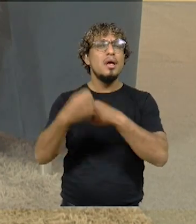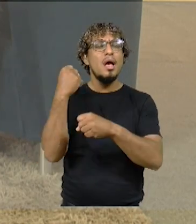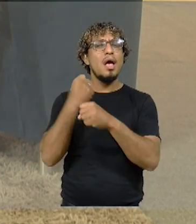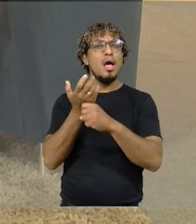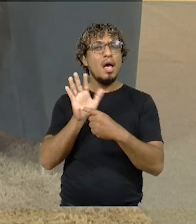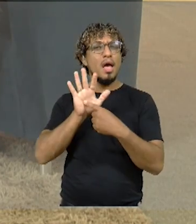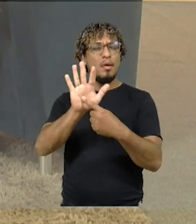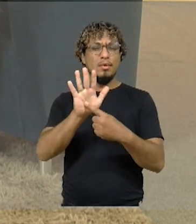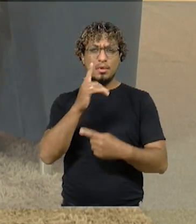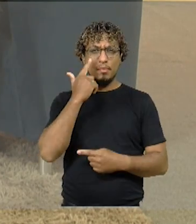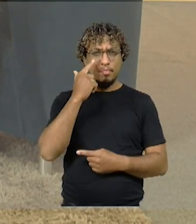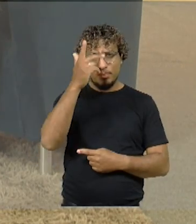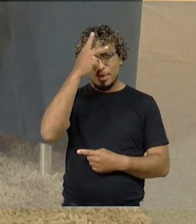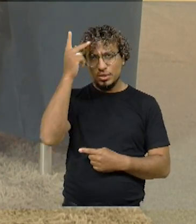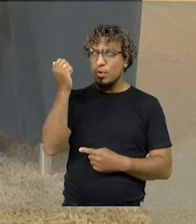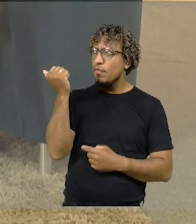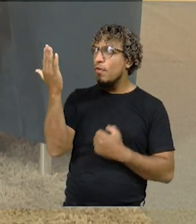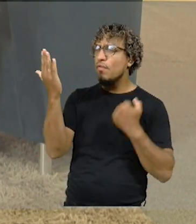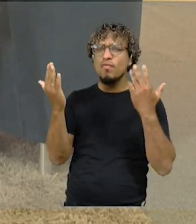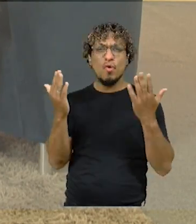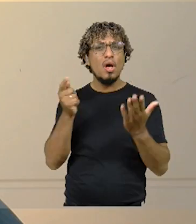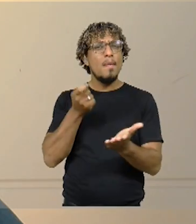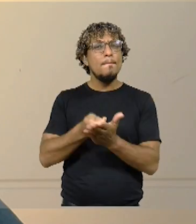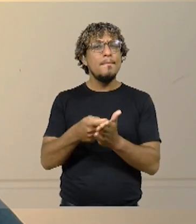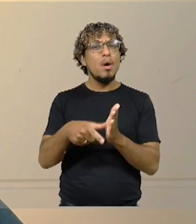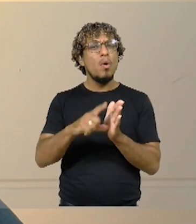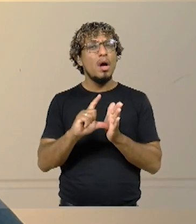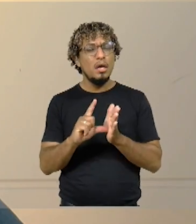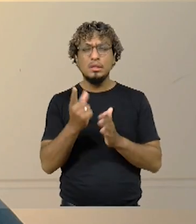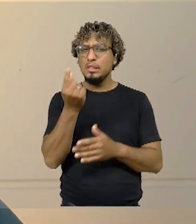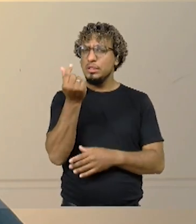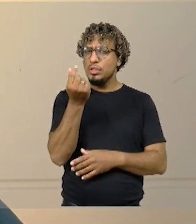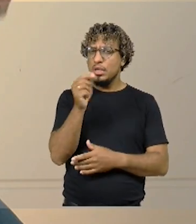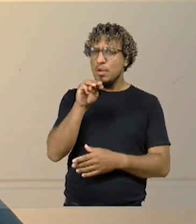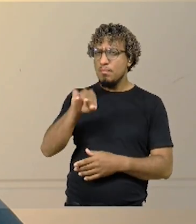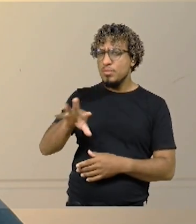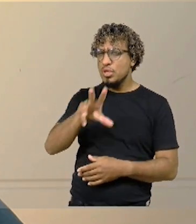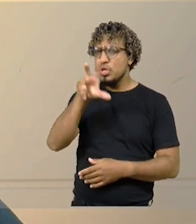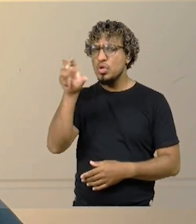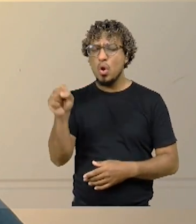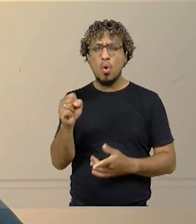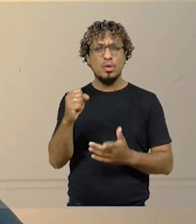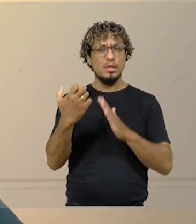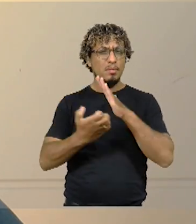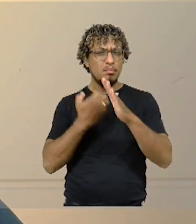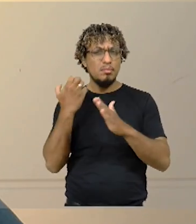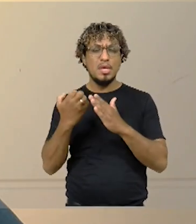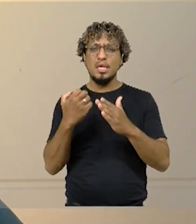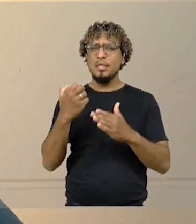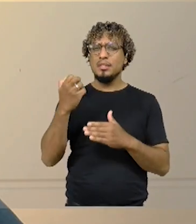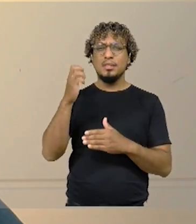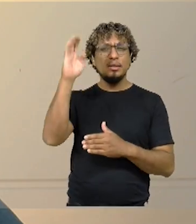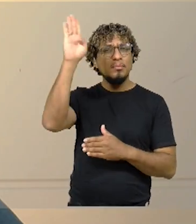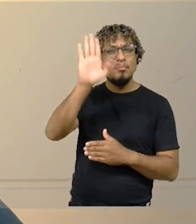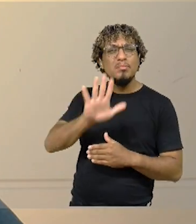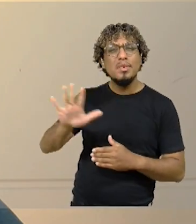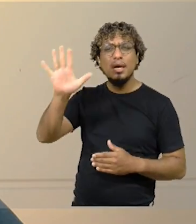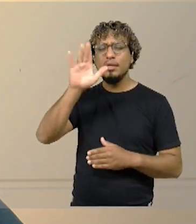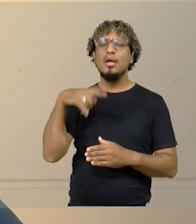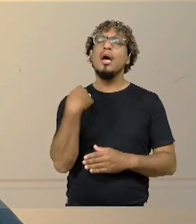cultura local, todas as manifestações culturais, né? Não só o cantor, a cantora, né? Mas todas